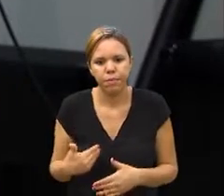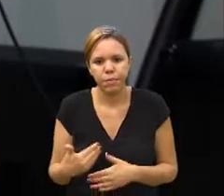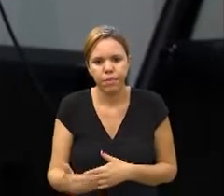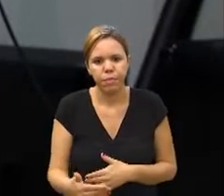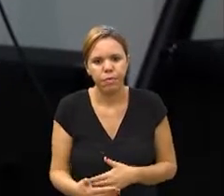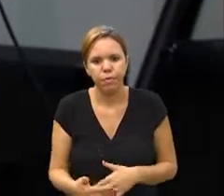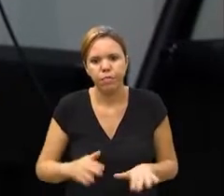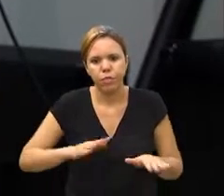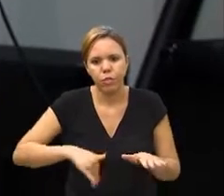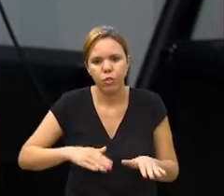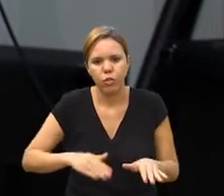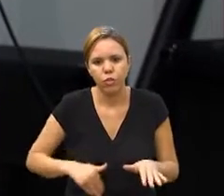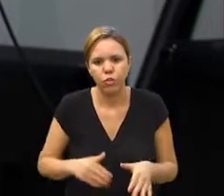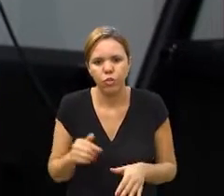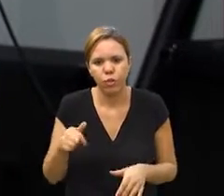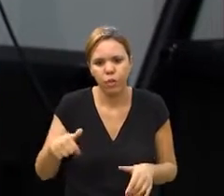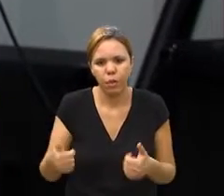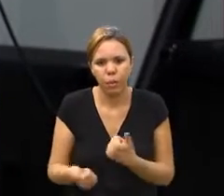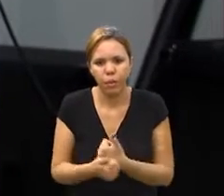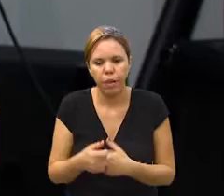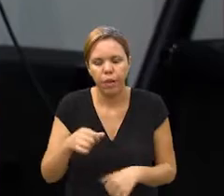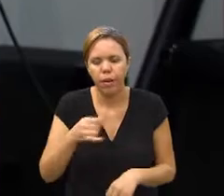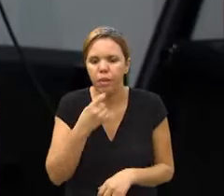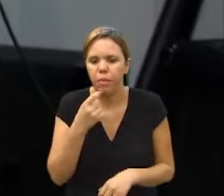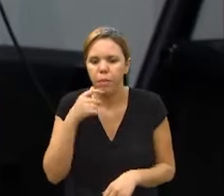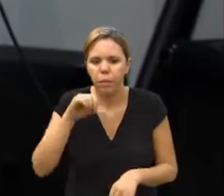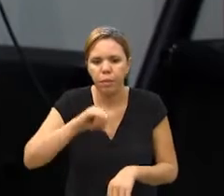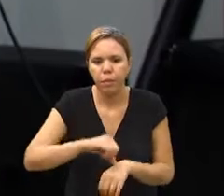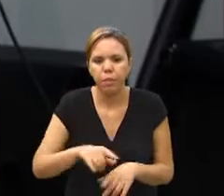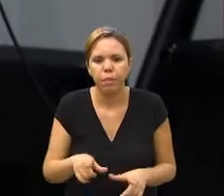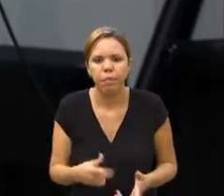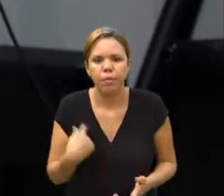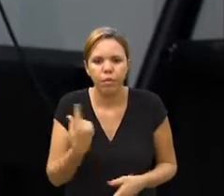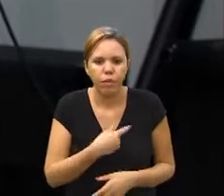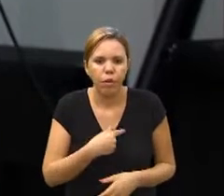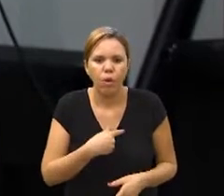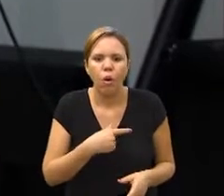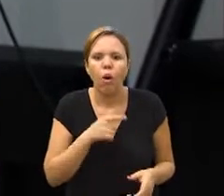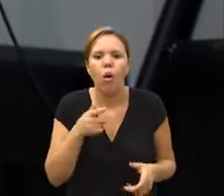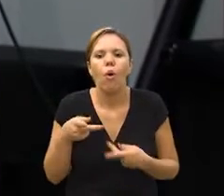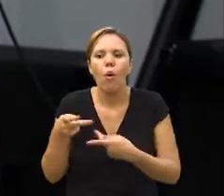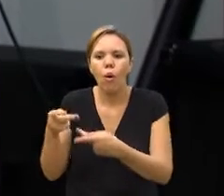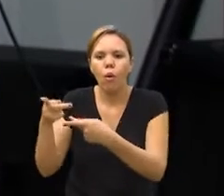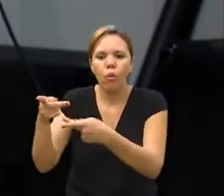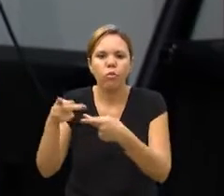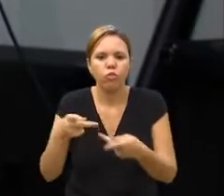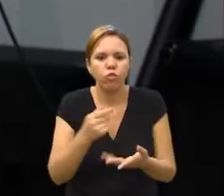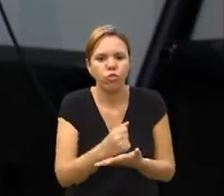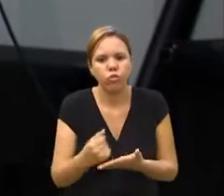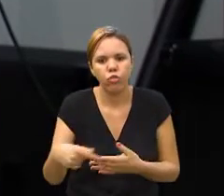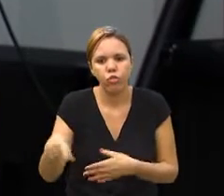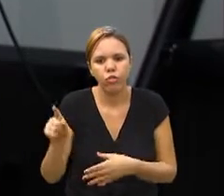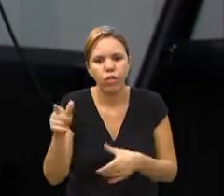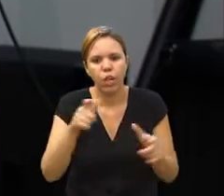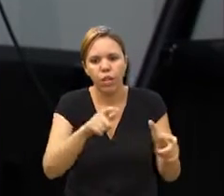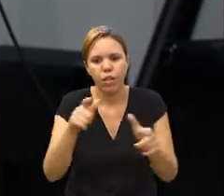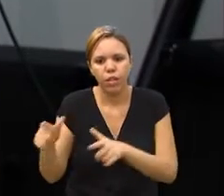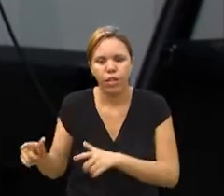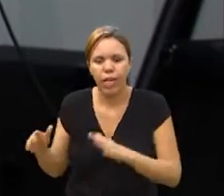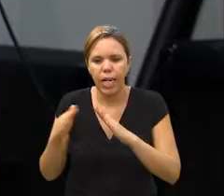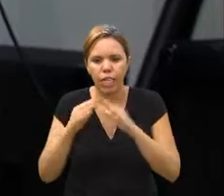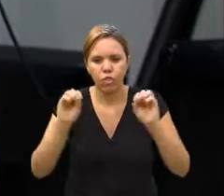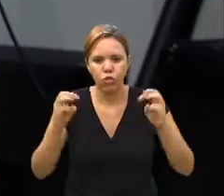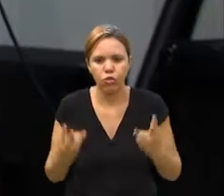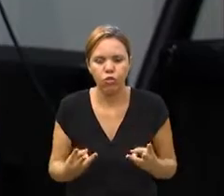no Clube Nashville, aqui em Campinas, né? A gente toca onde nos contratam, né? E a gente toca em casas de